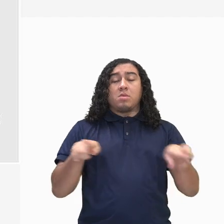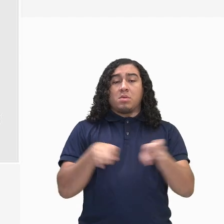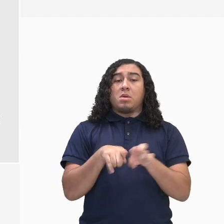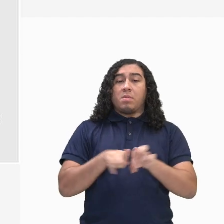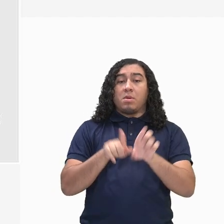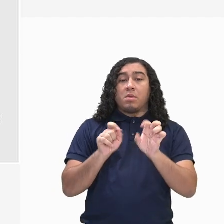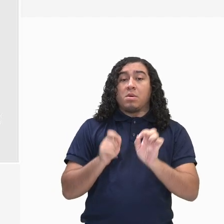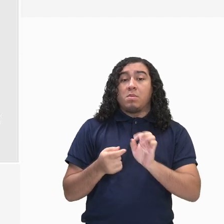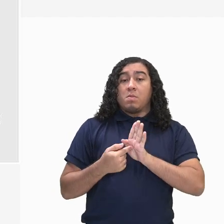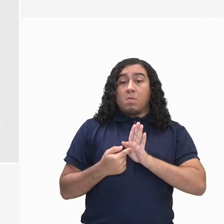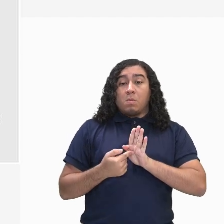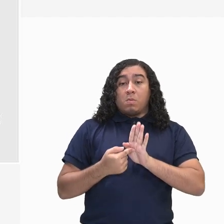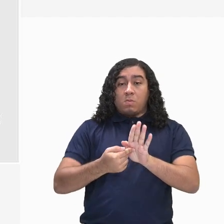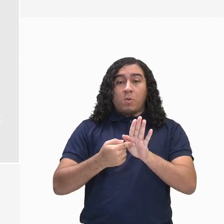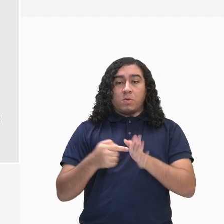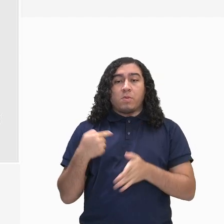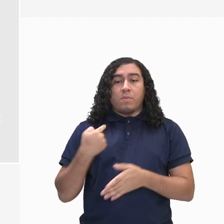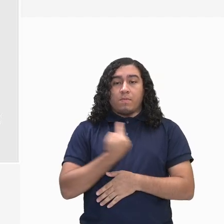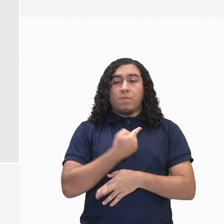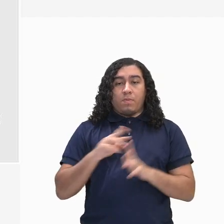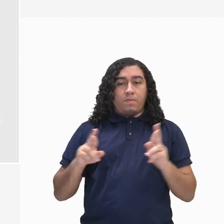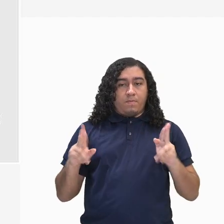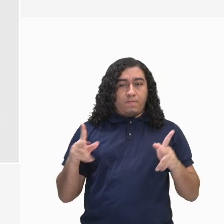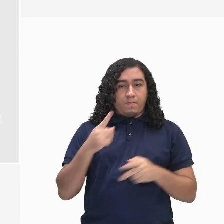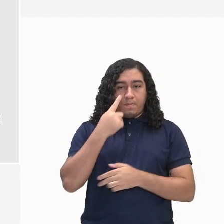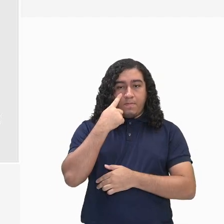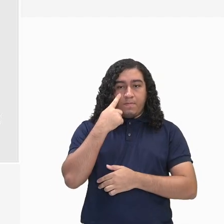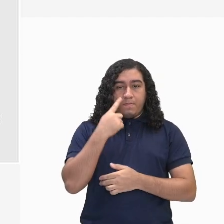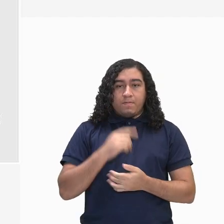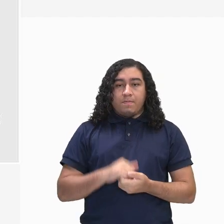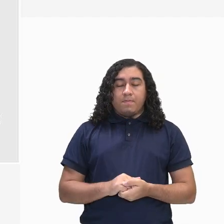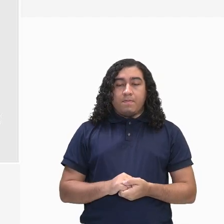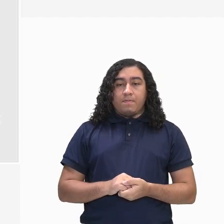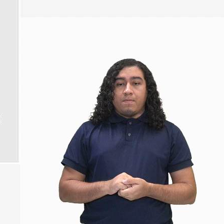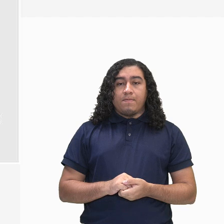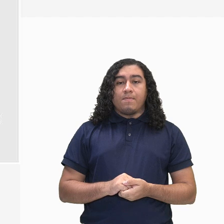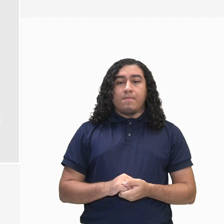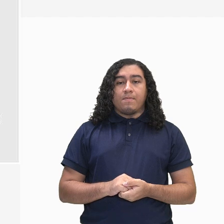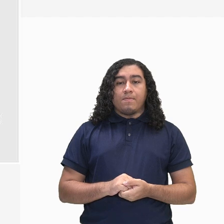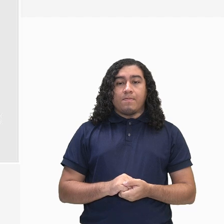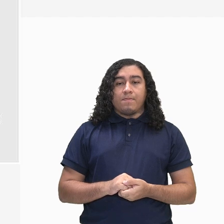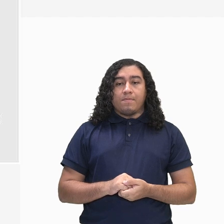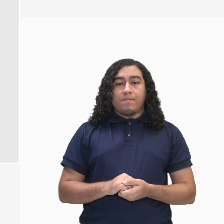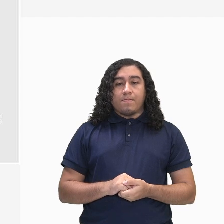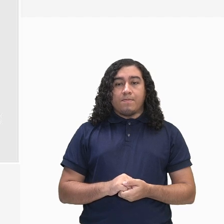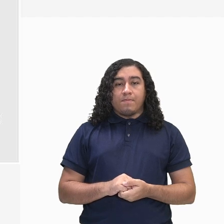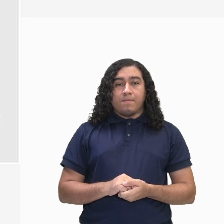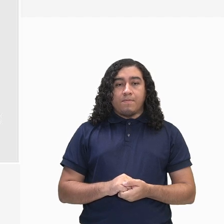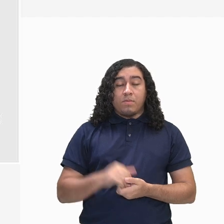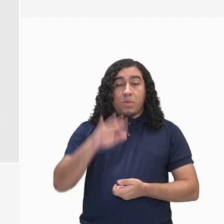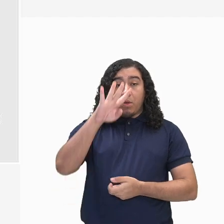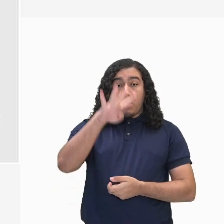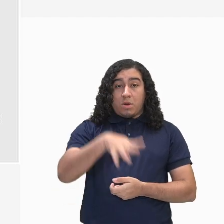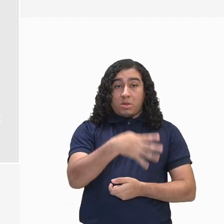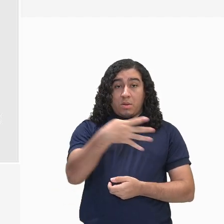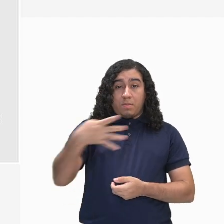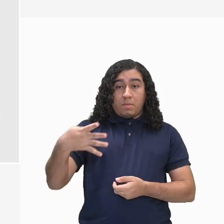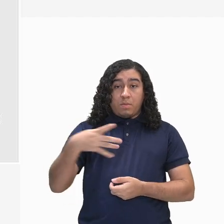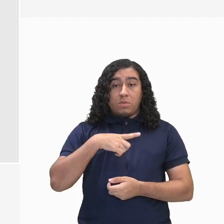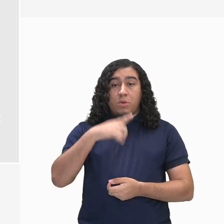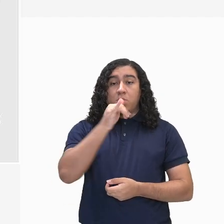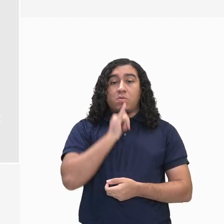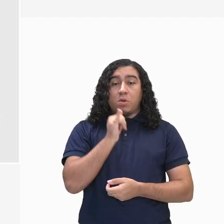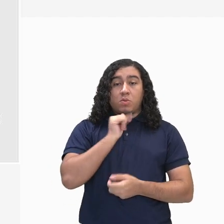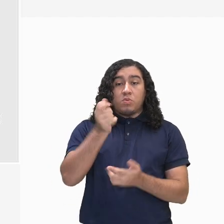que vai nos mostrar a diferença. Né? Vamos ver aqui, nós estamos vendo aqui nessa tabela, exemplos de